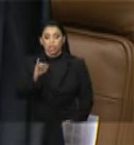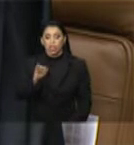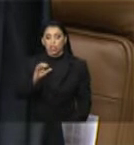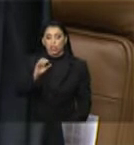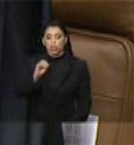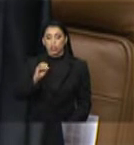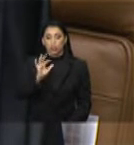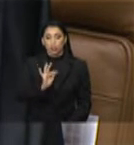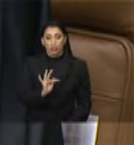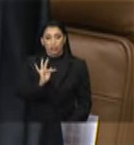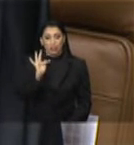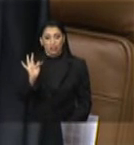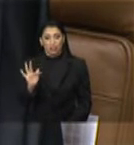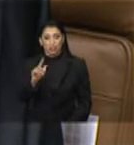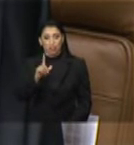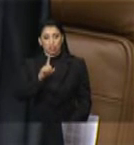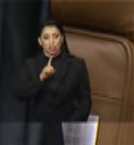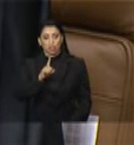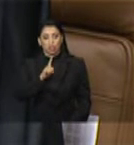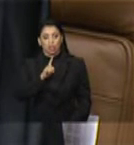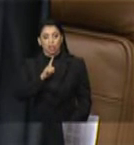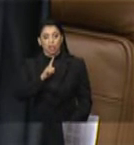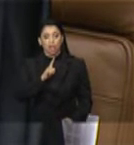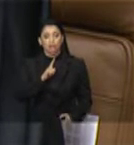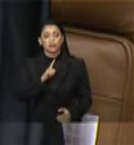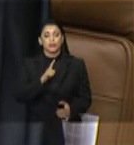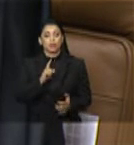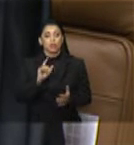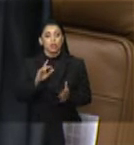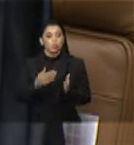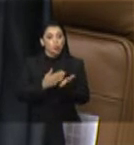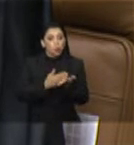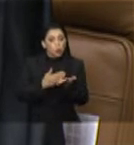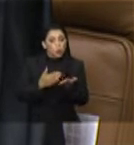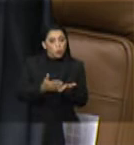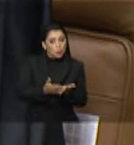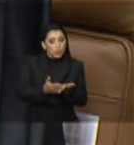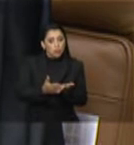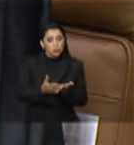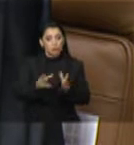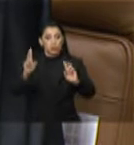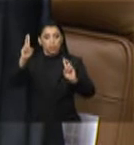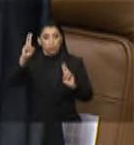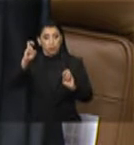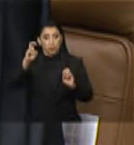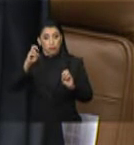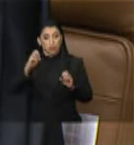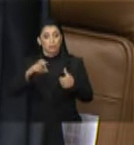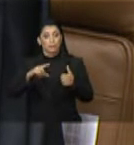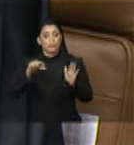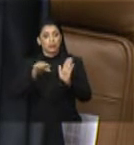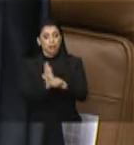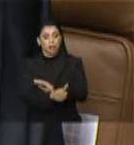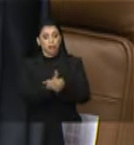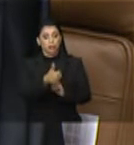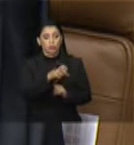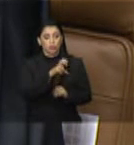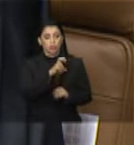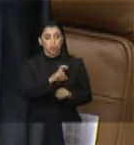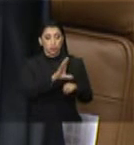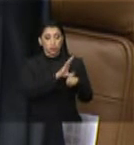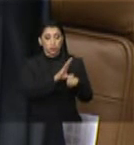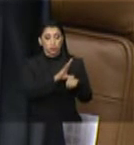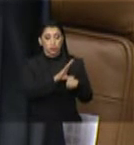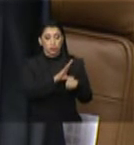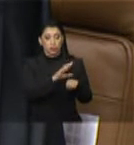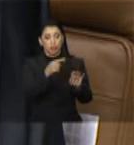IOF devido na operação de origem e entre aspas citou para o quinto do artigo 153 da